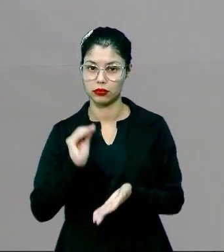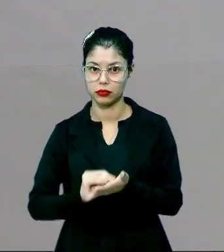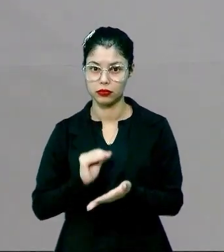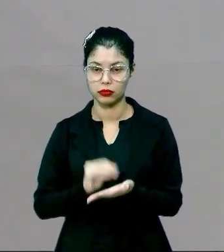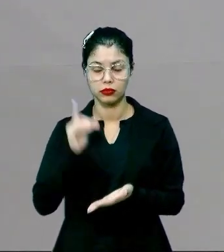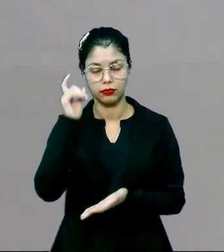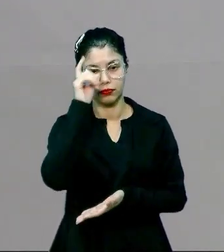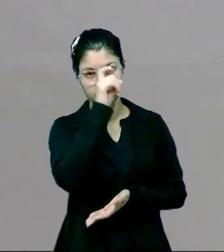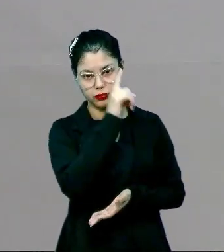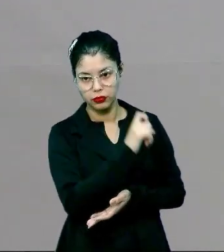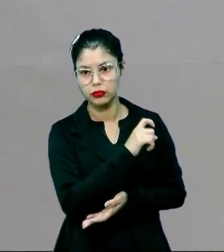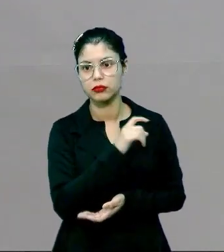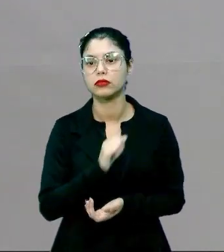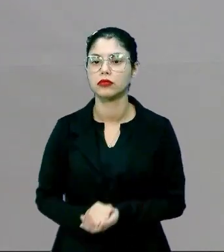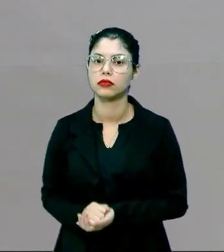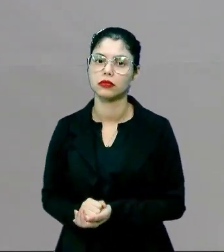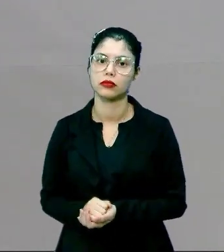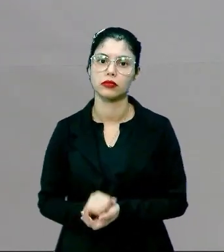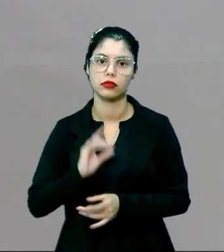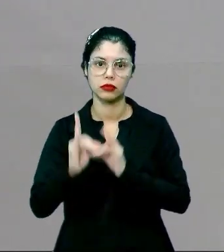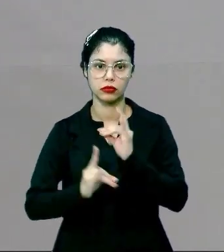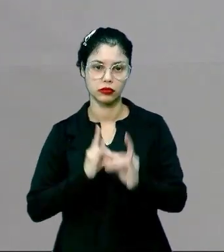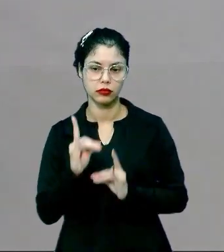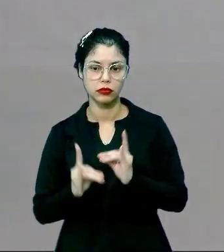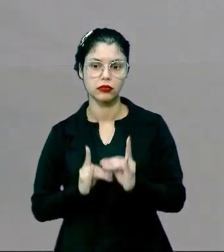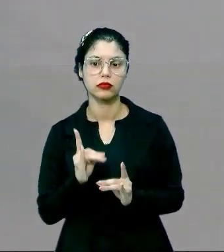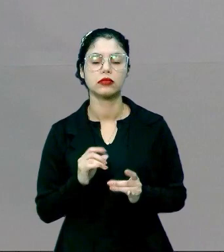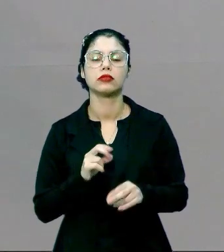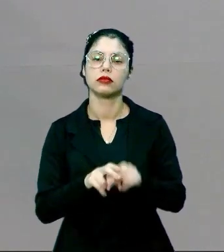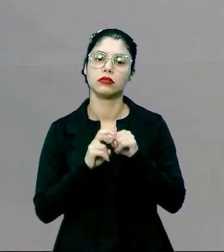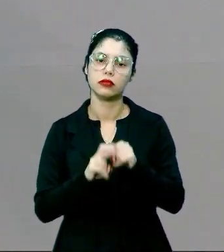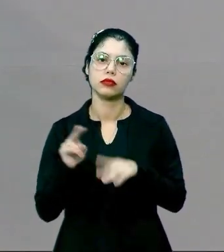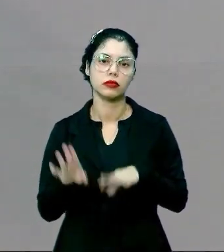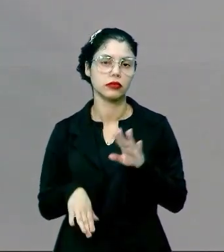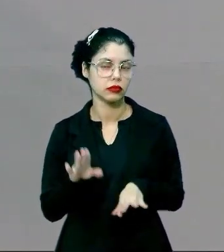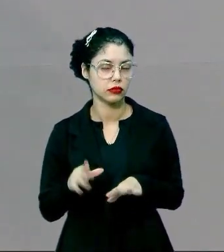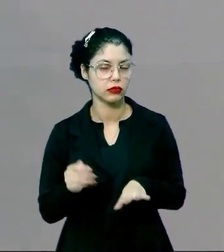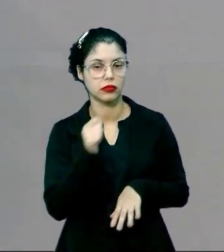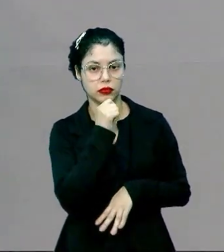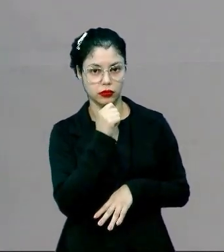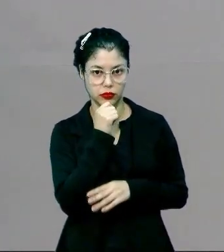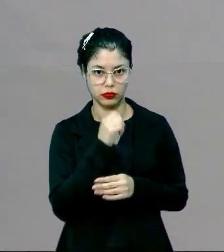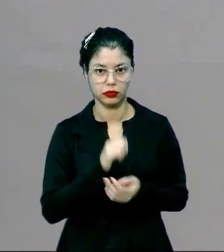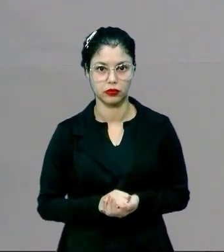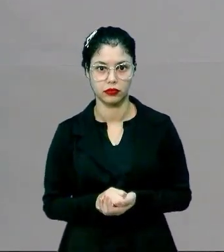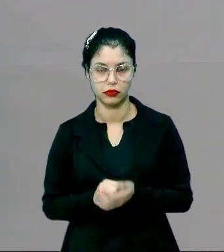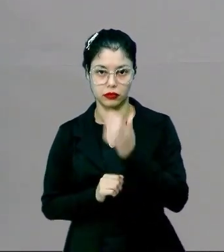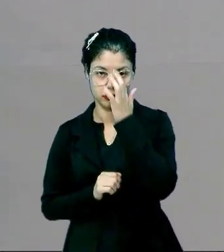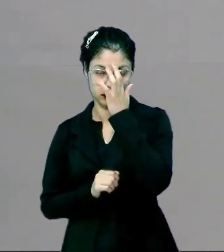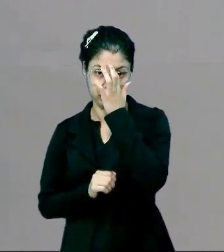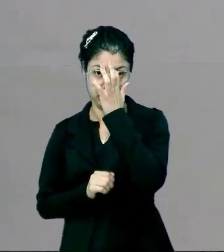tendo dificuldade nesse hormônio, tá? É por isso que muitas vezes uma das